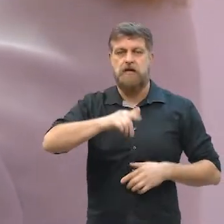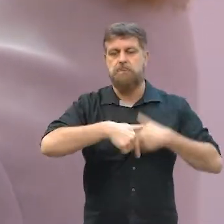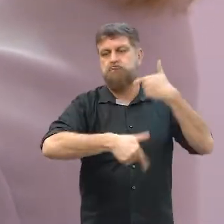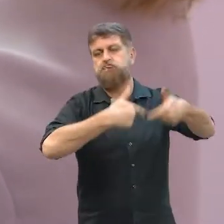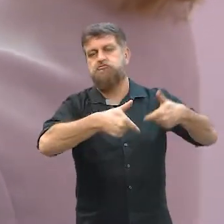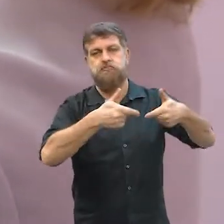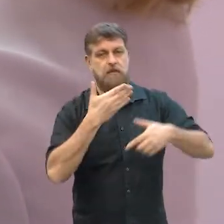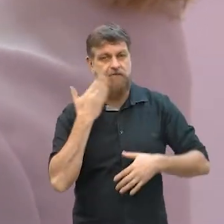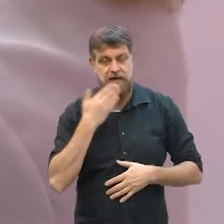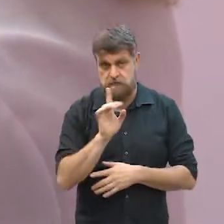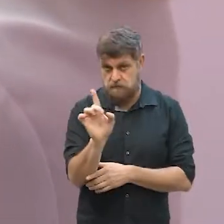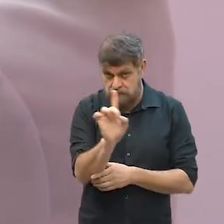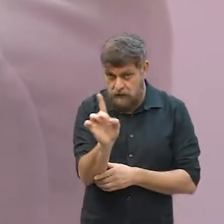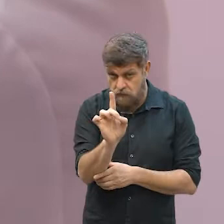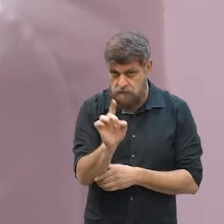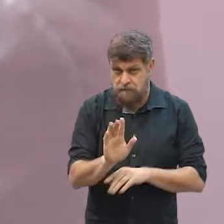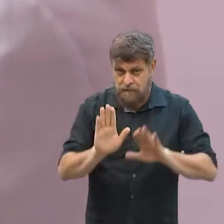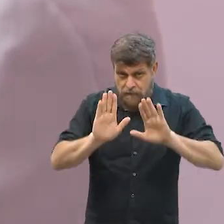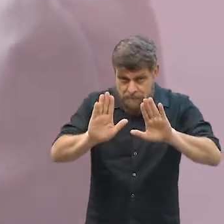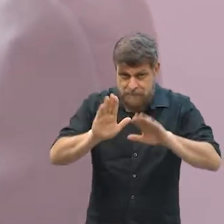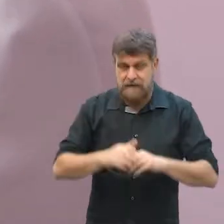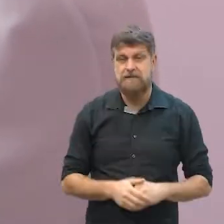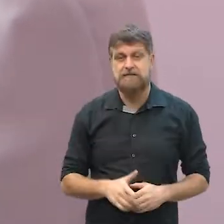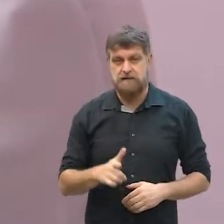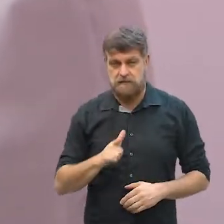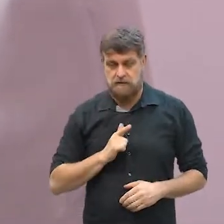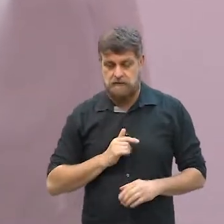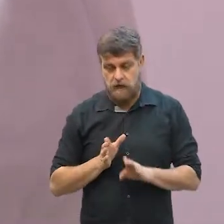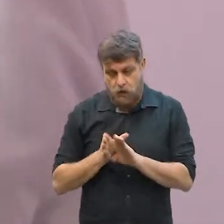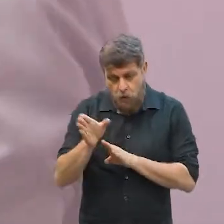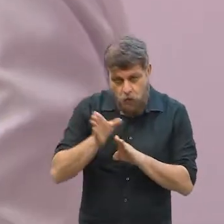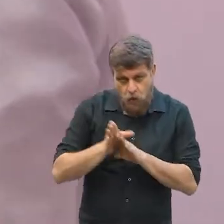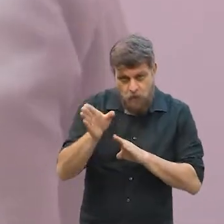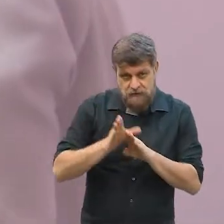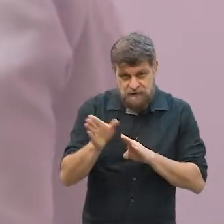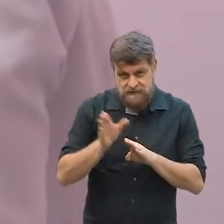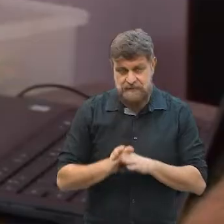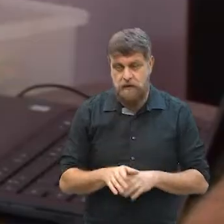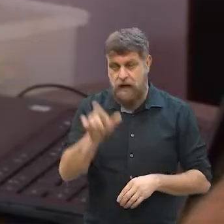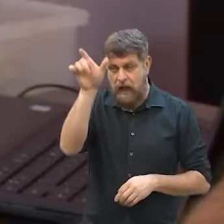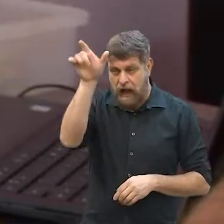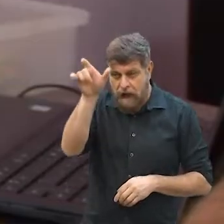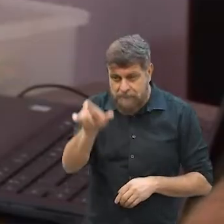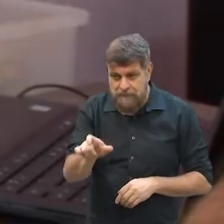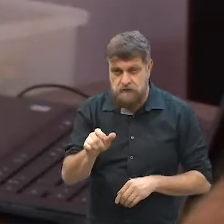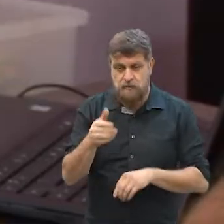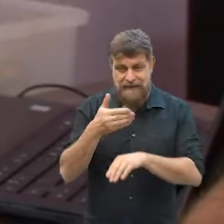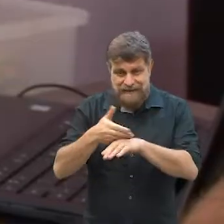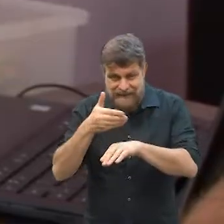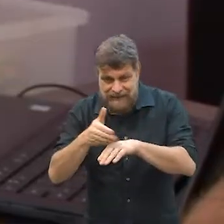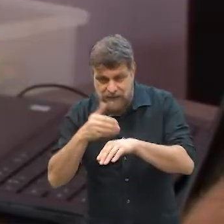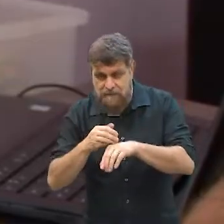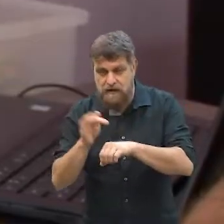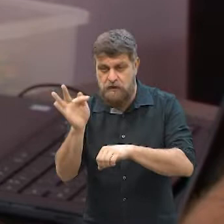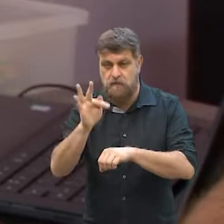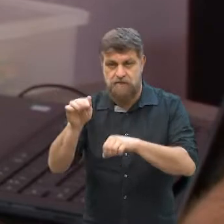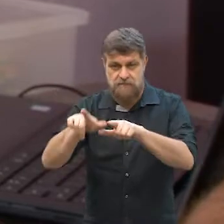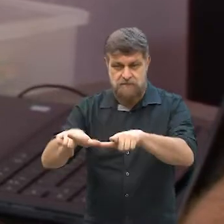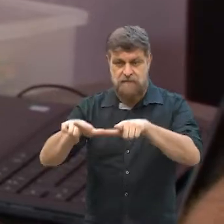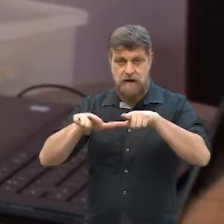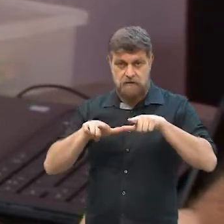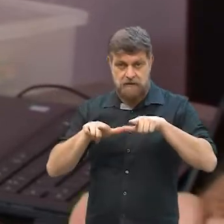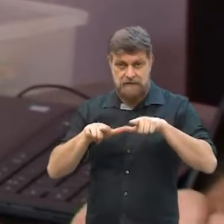atuar facilmente. Mas um conselho que eu sempre dou quando o nutricionista que está entrando na faculdade ou me pergunta